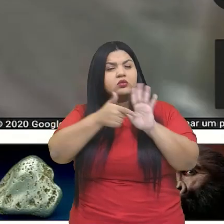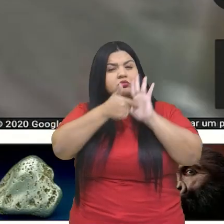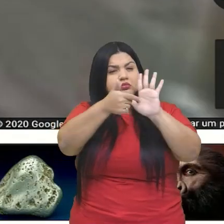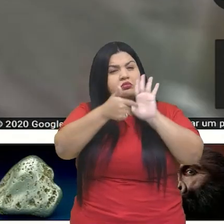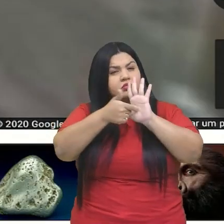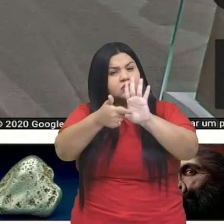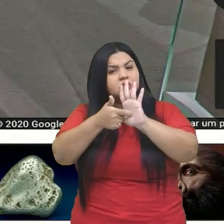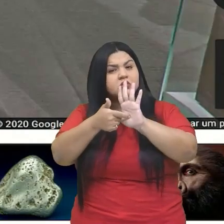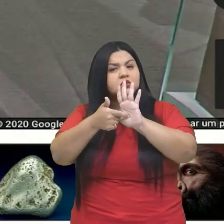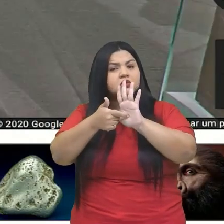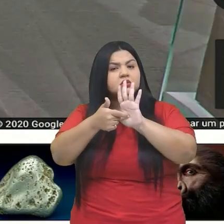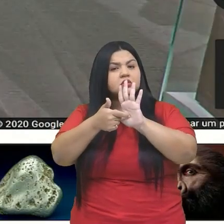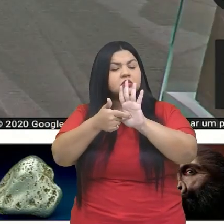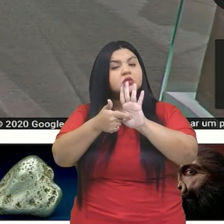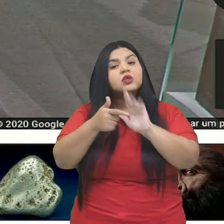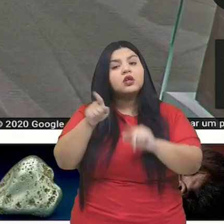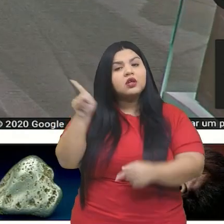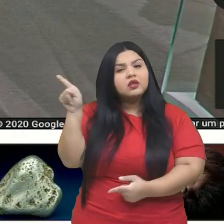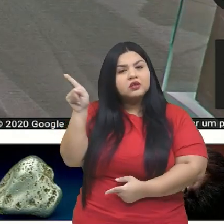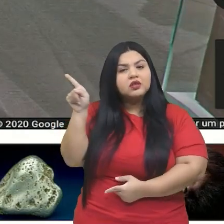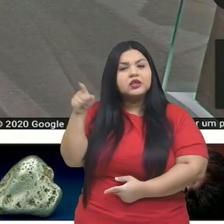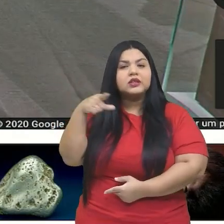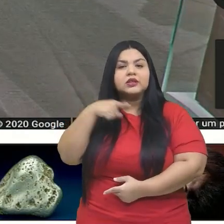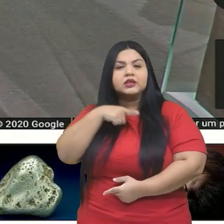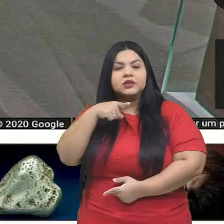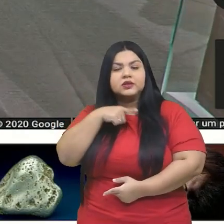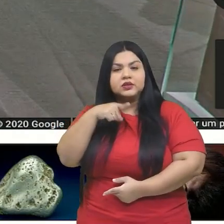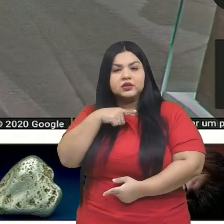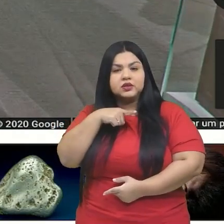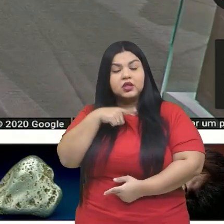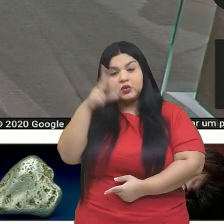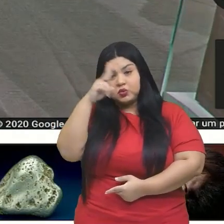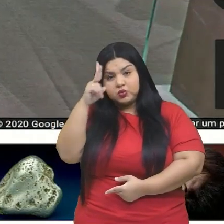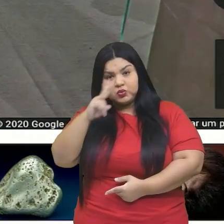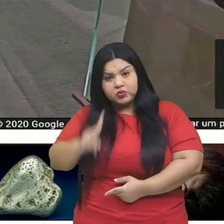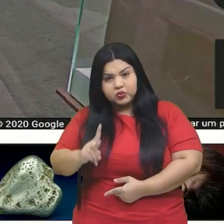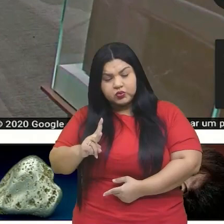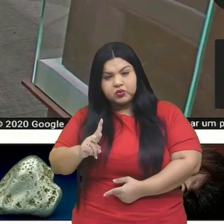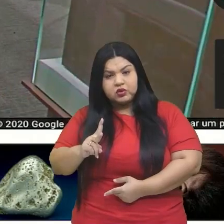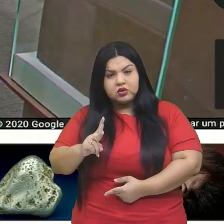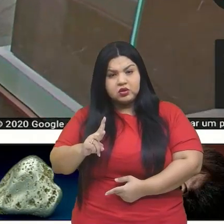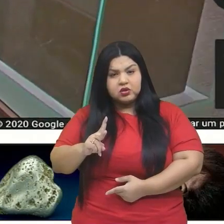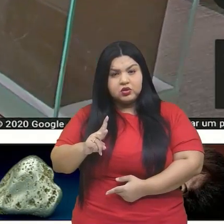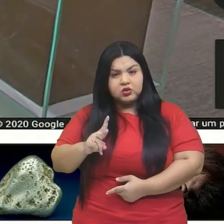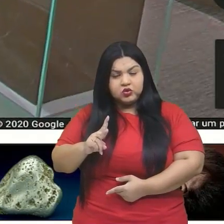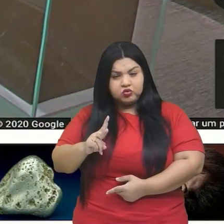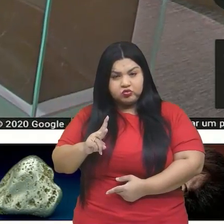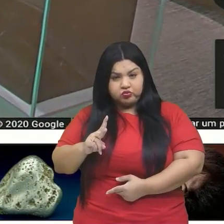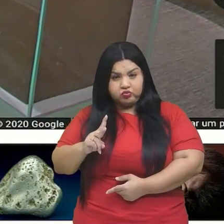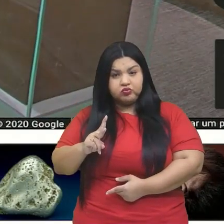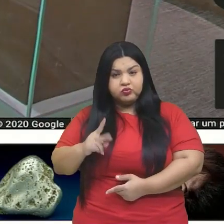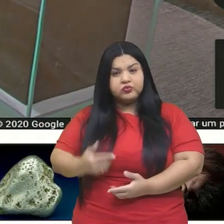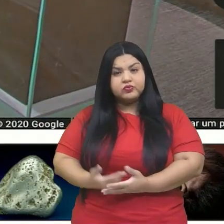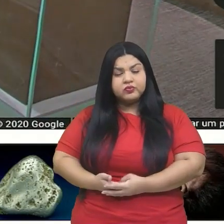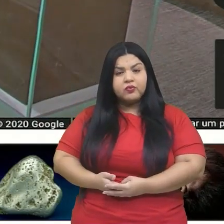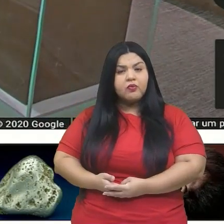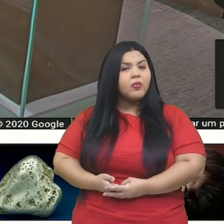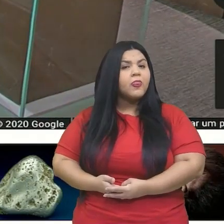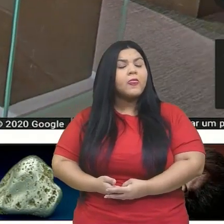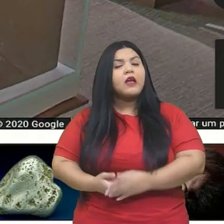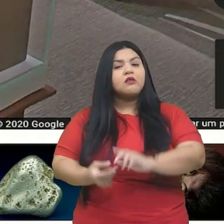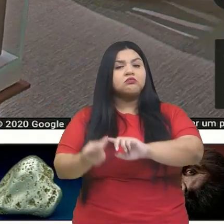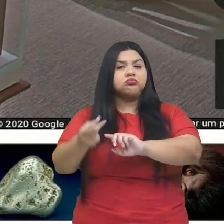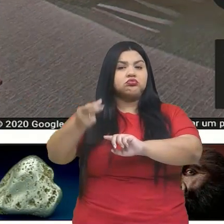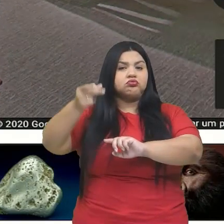exposições, não é? Aqui a gente tem a história, né, dos hominídeos, os